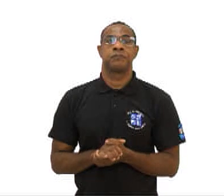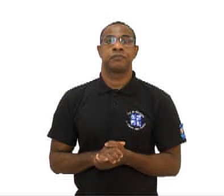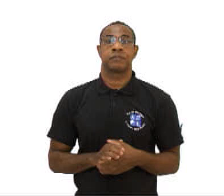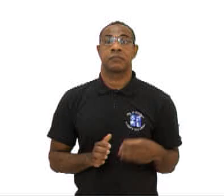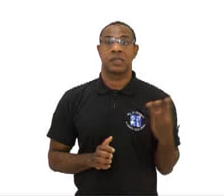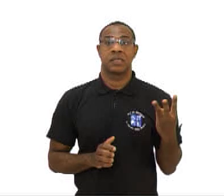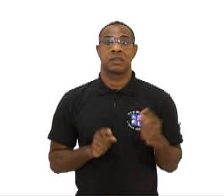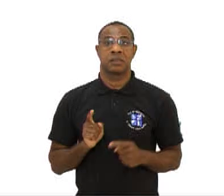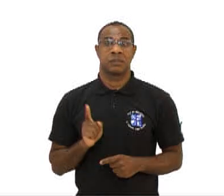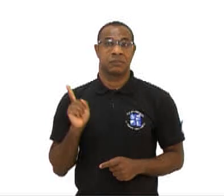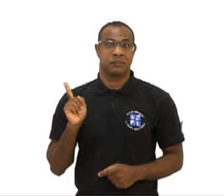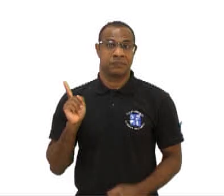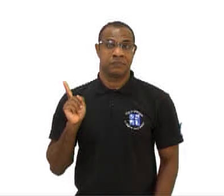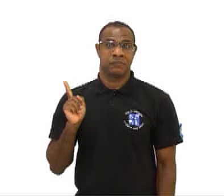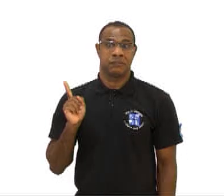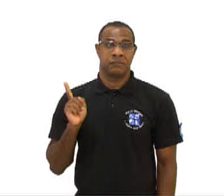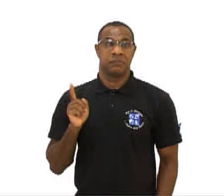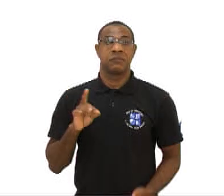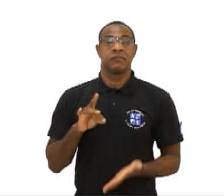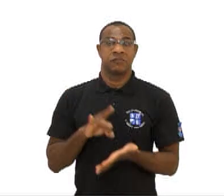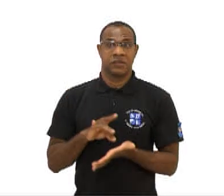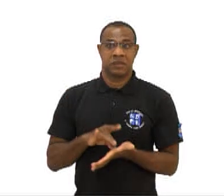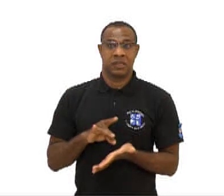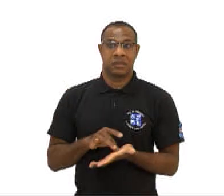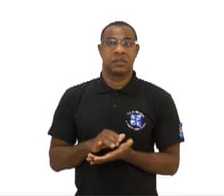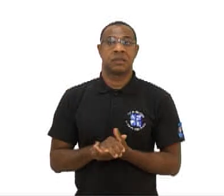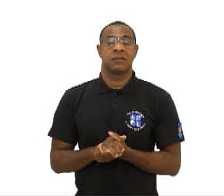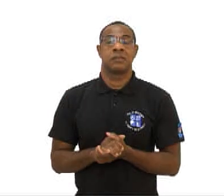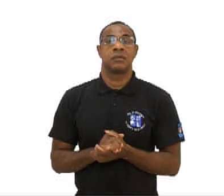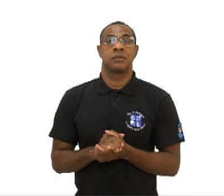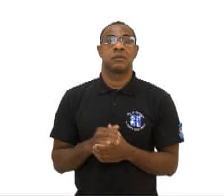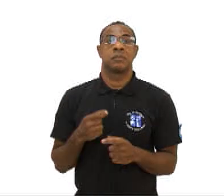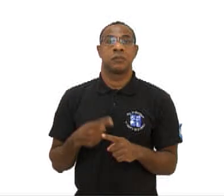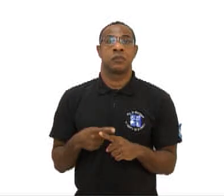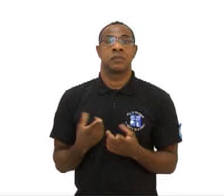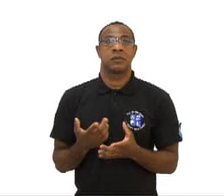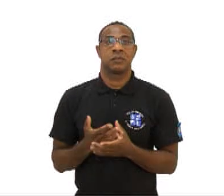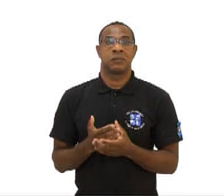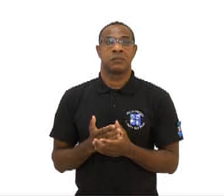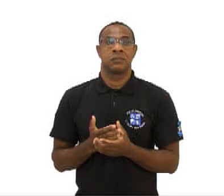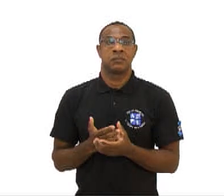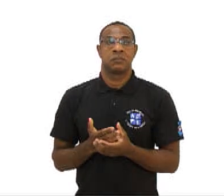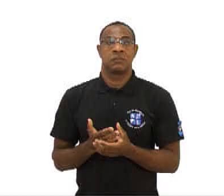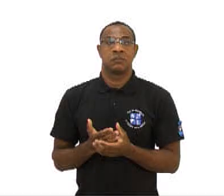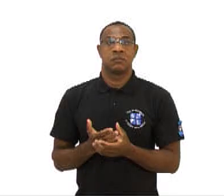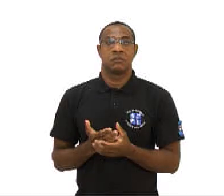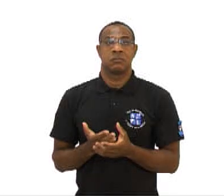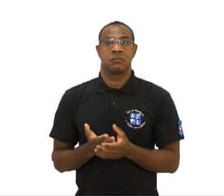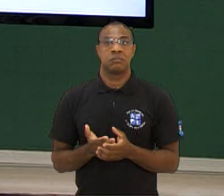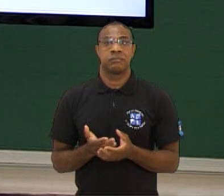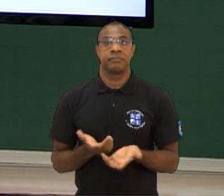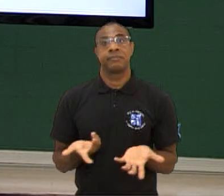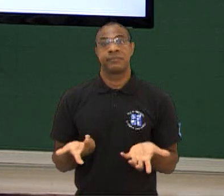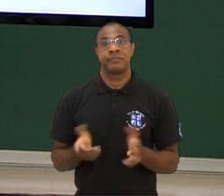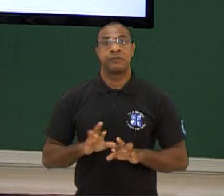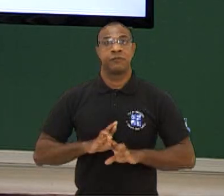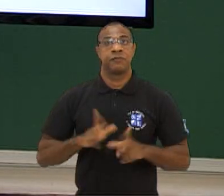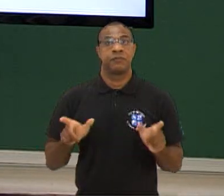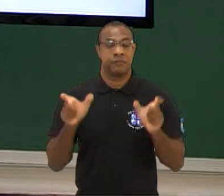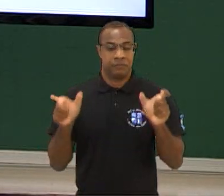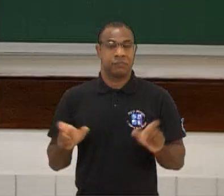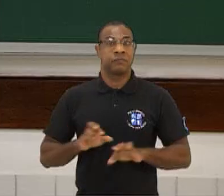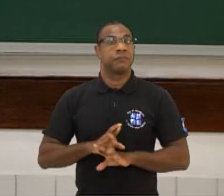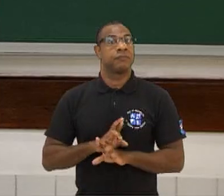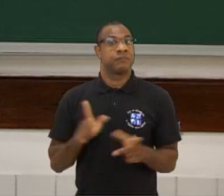terceira questão, né? Verdadeira também, porque isso, de alguma forma, está atraindo sobre corpos distintos.